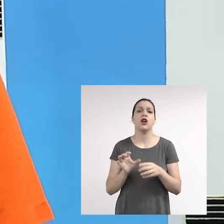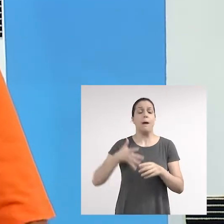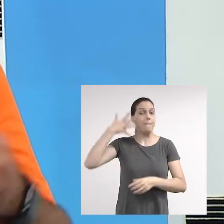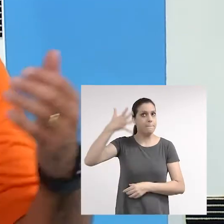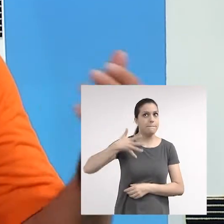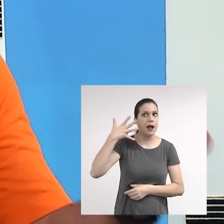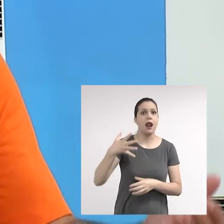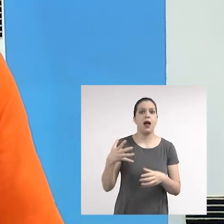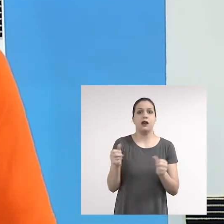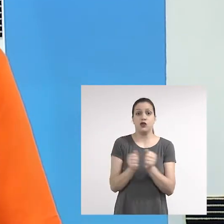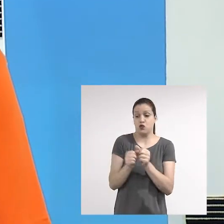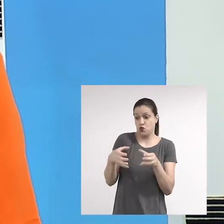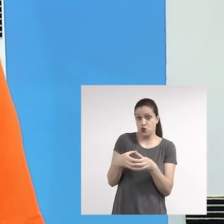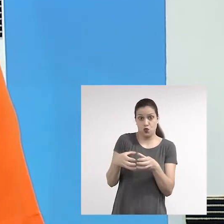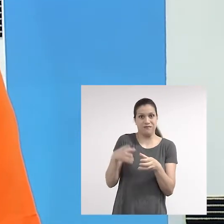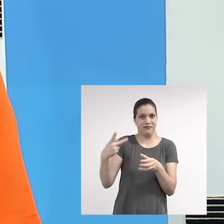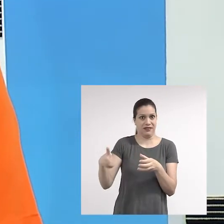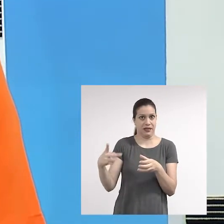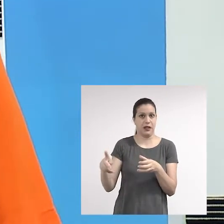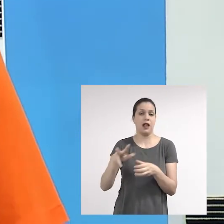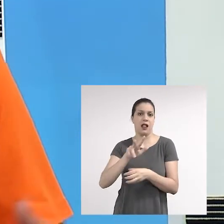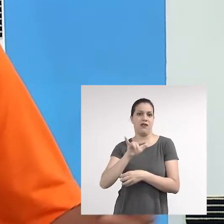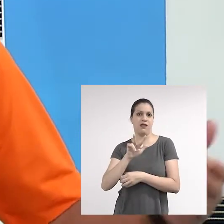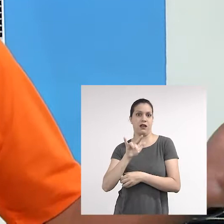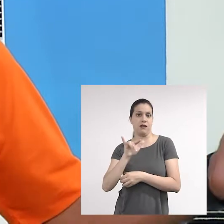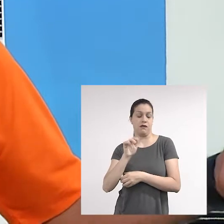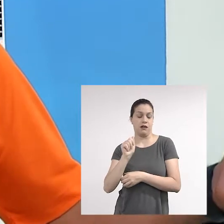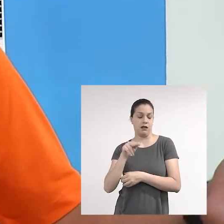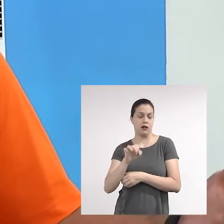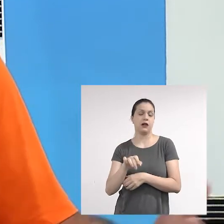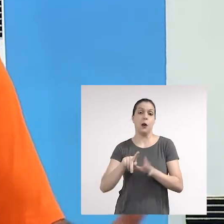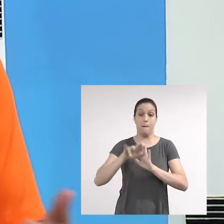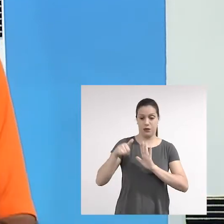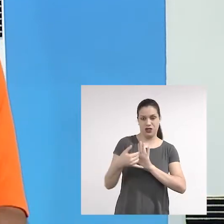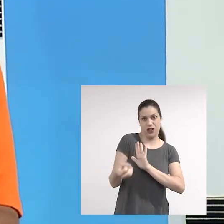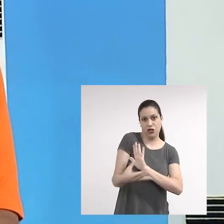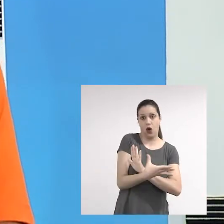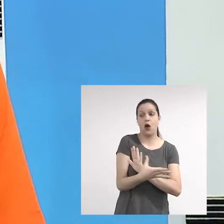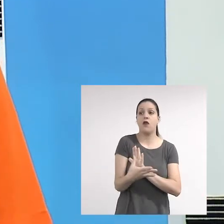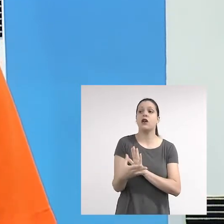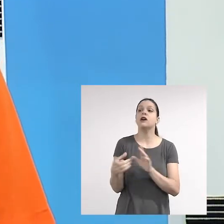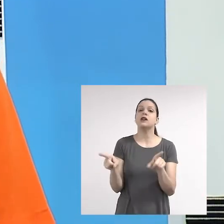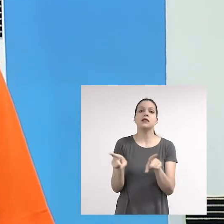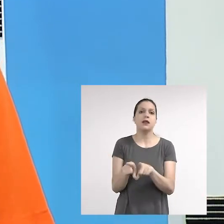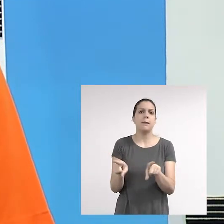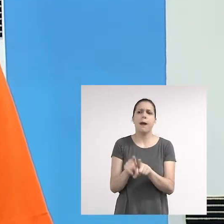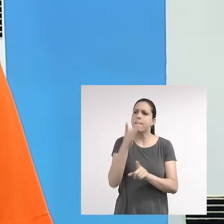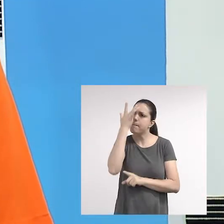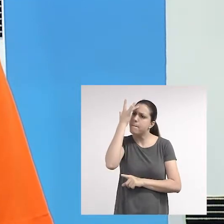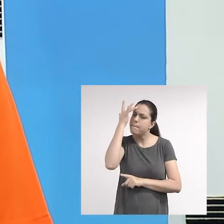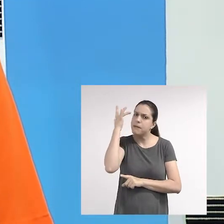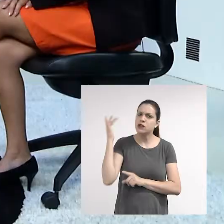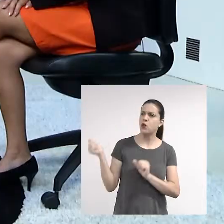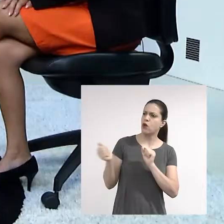equipe, com a equipe da Viviane, do Projeto 9 e com as pessoas que se juntaram a